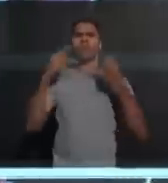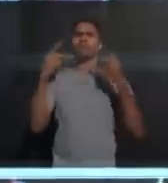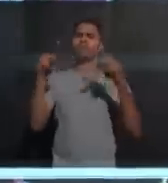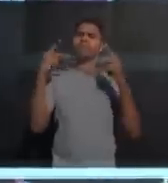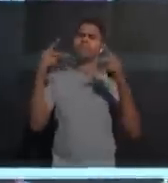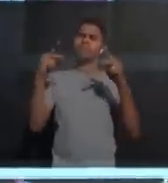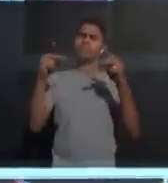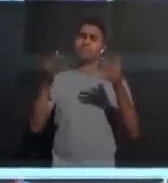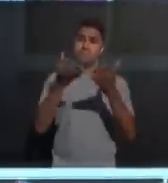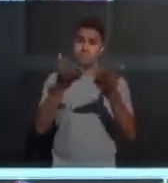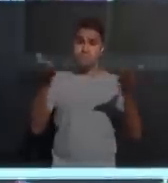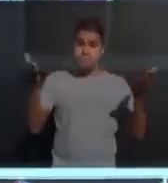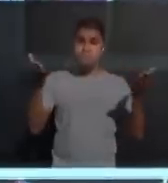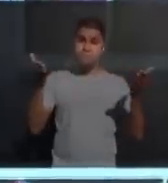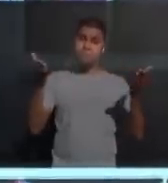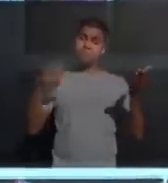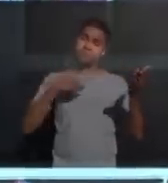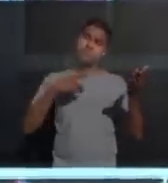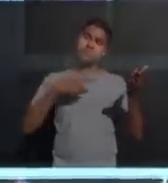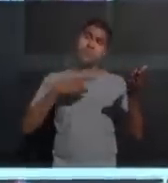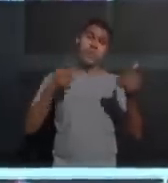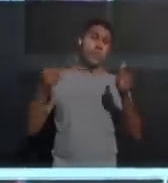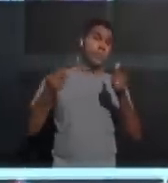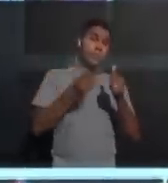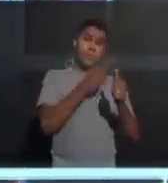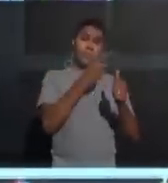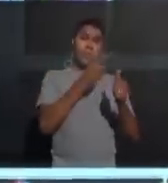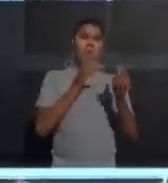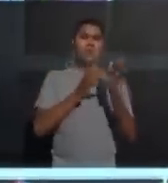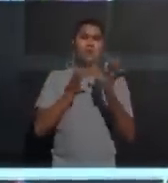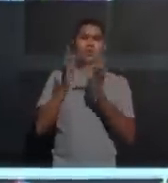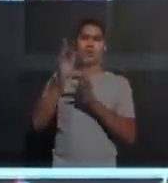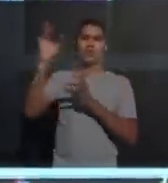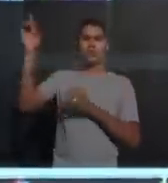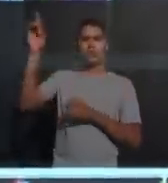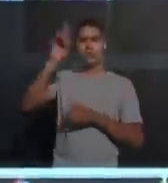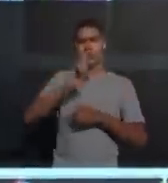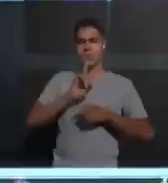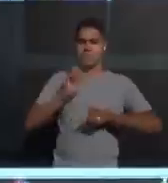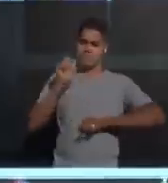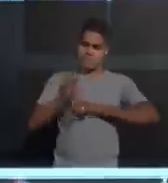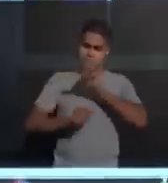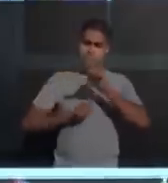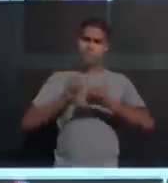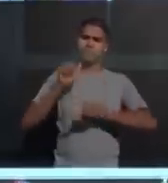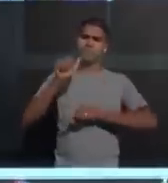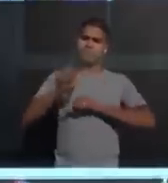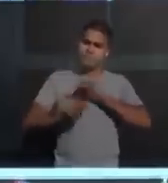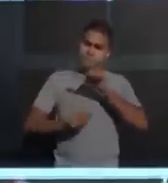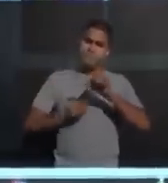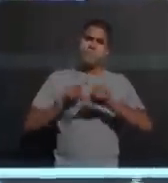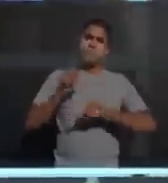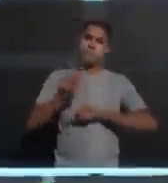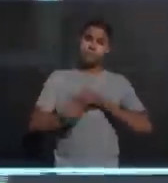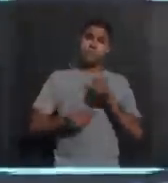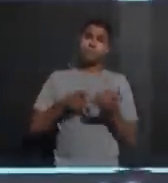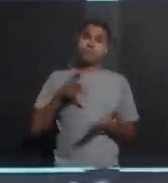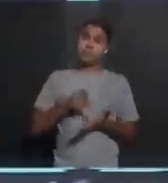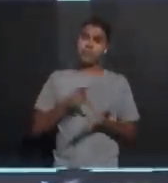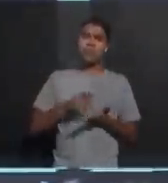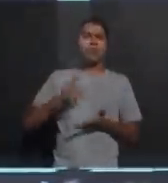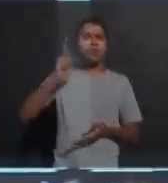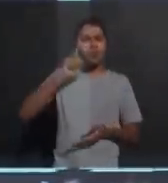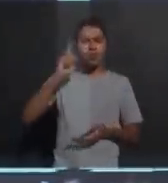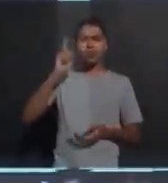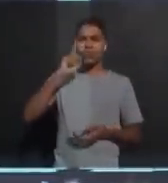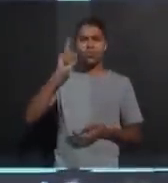aos corações de vocês eu tenho que primeiro deixar jesus ter transformado a minha vida estar transformando na verdade todos